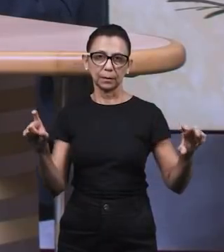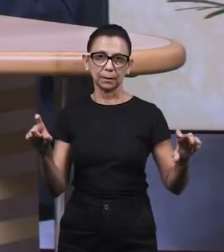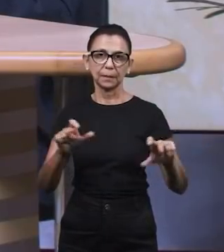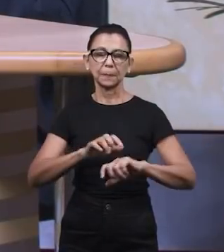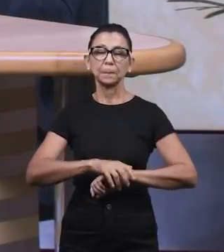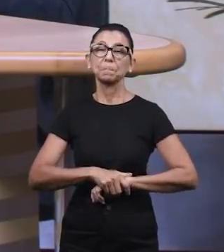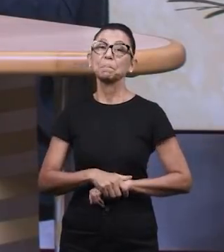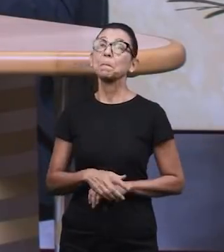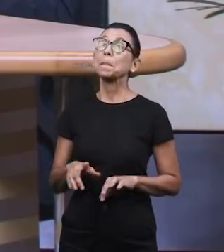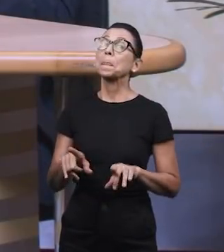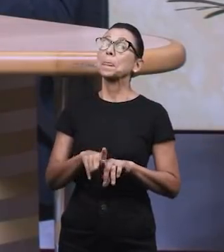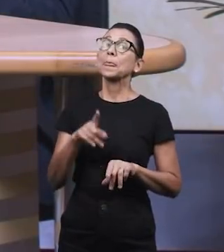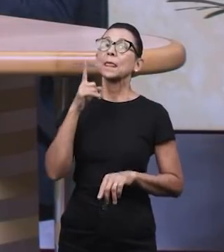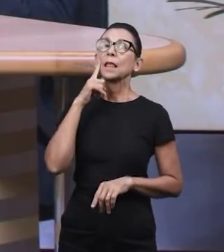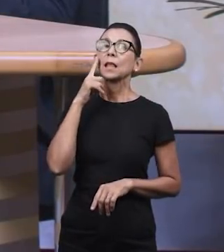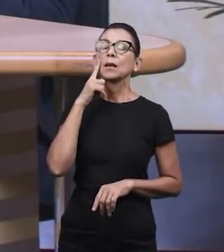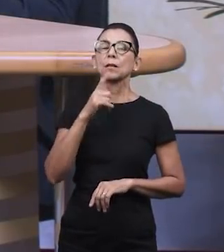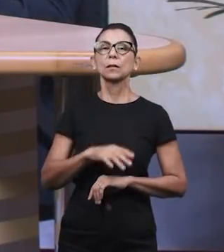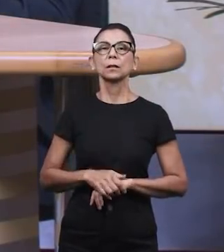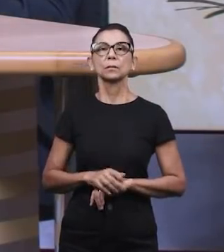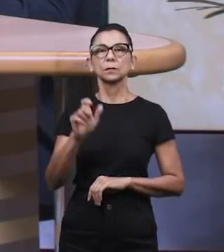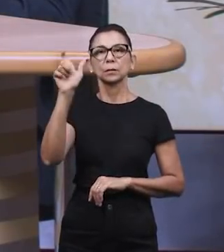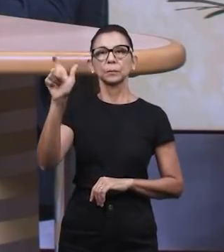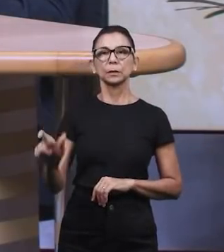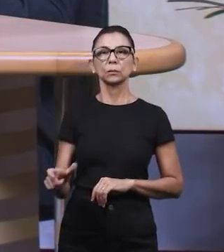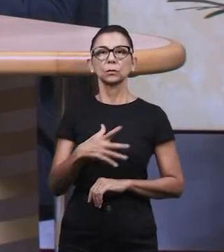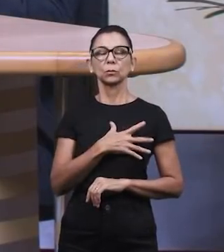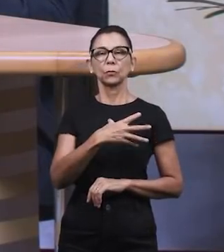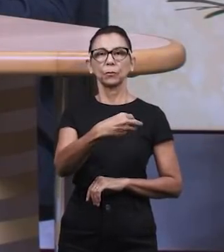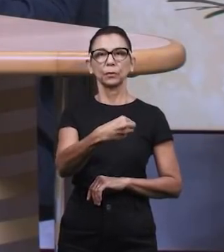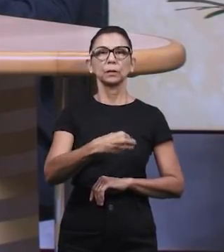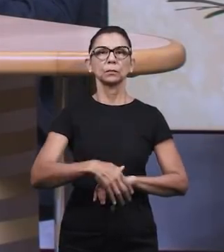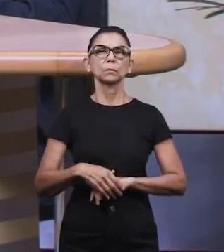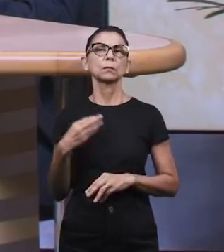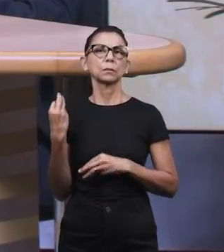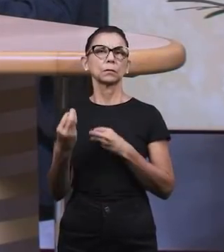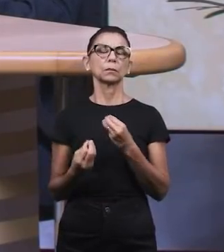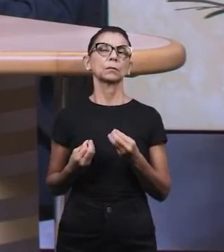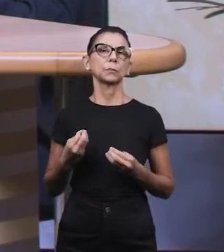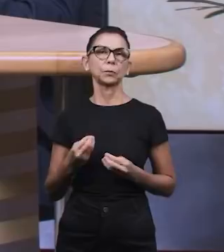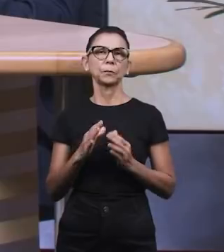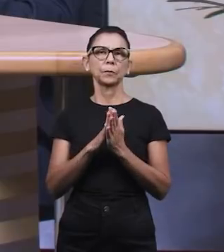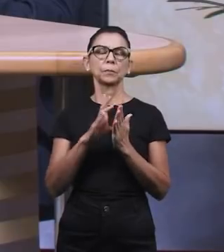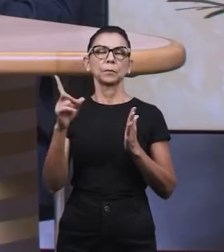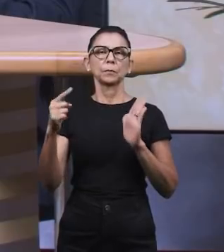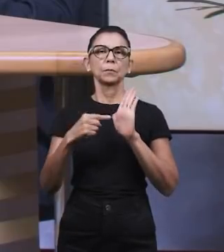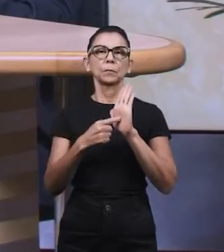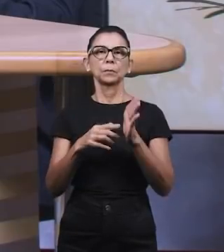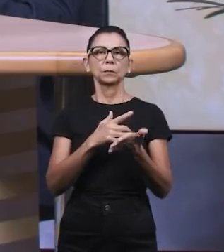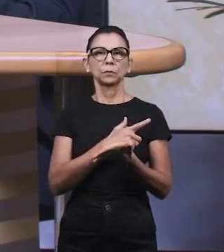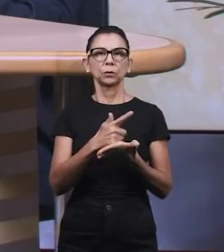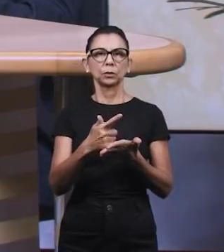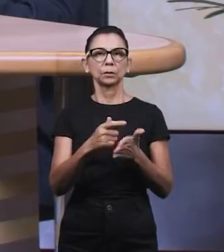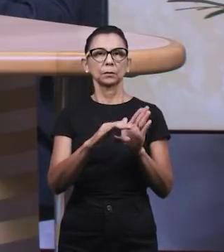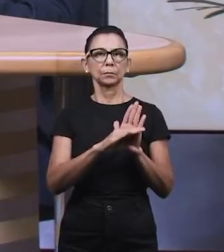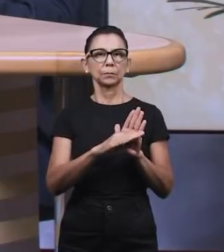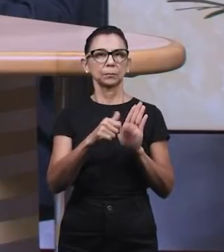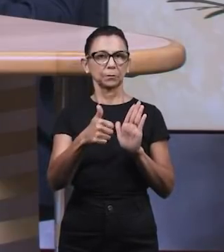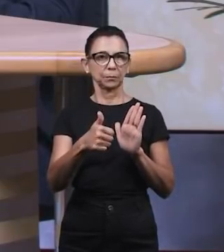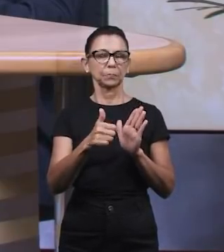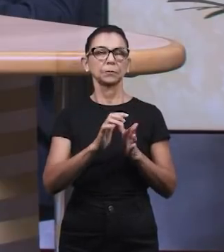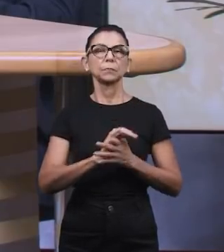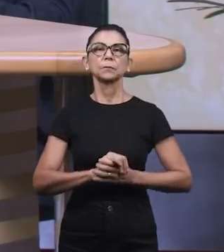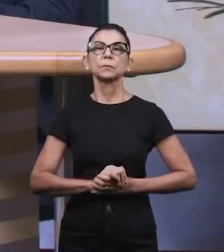Deus. Mas ele está ali também na figura do Filho. Como ele está ali na figura do Filho? Quando a Bíblia diz assim, em Gênesis